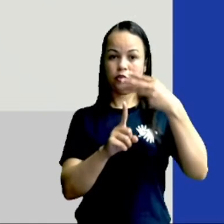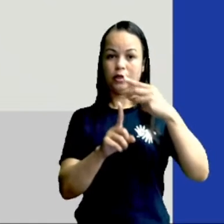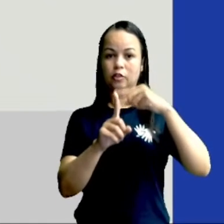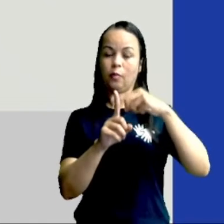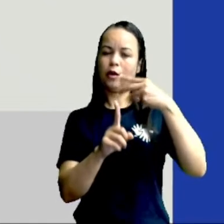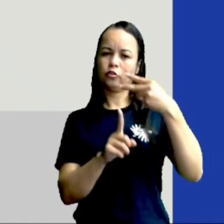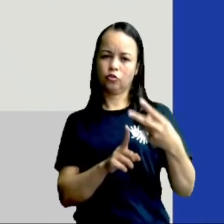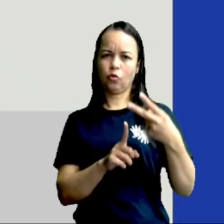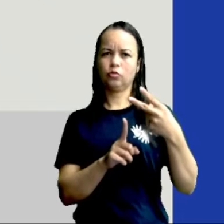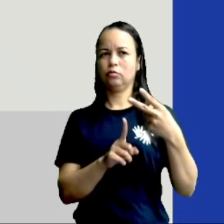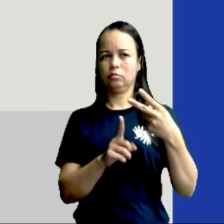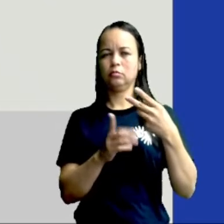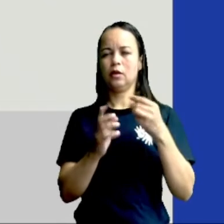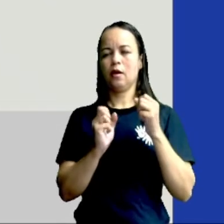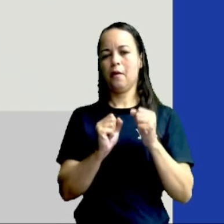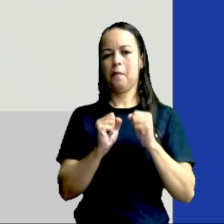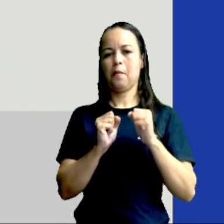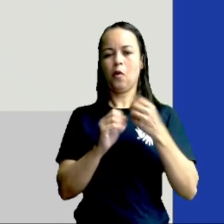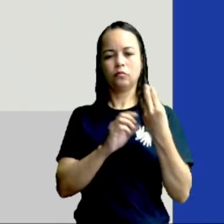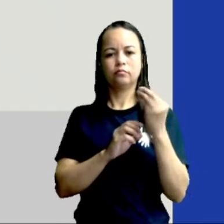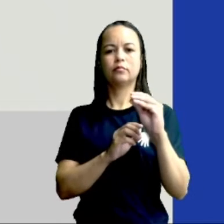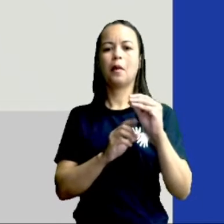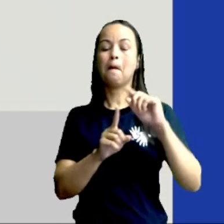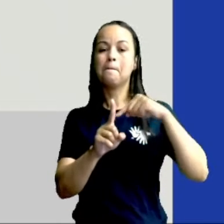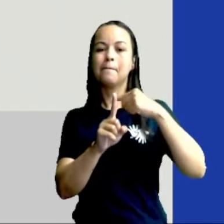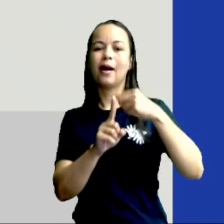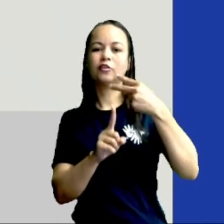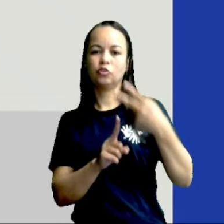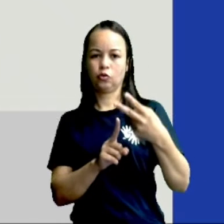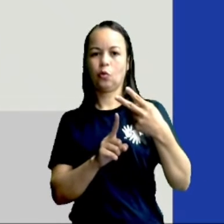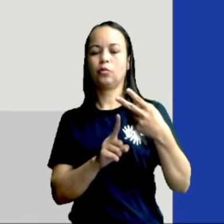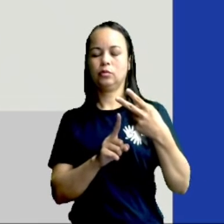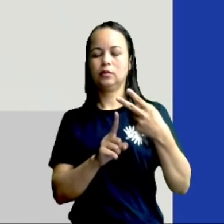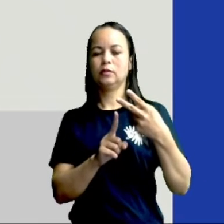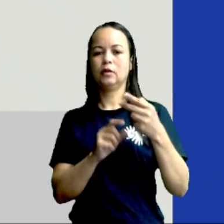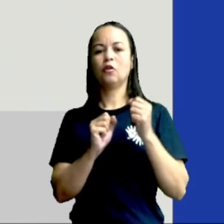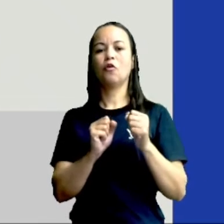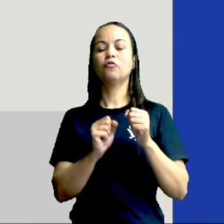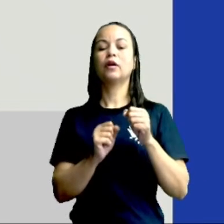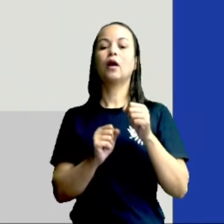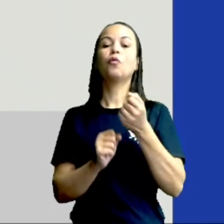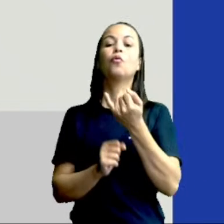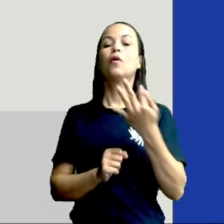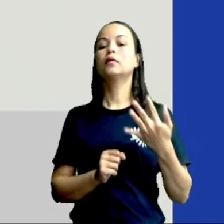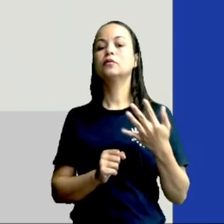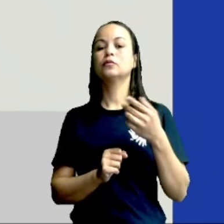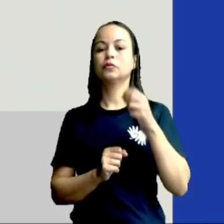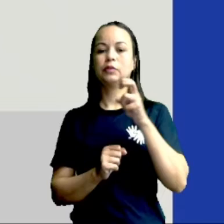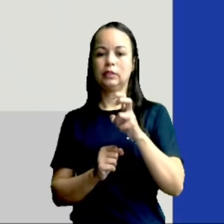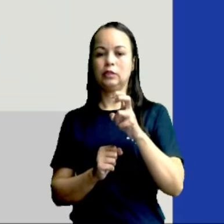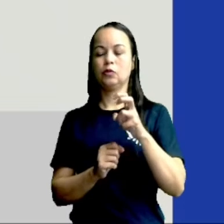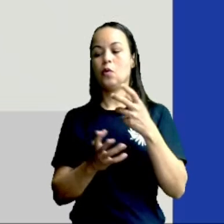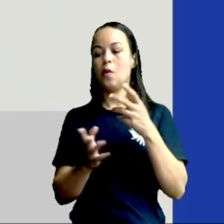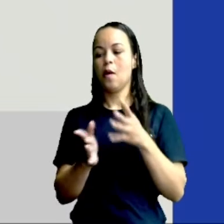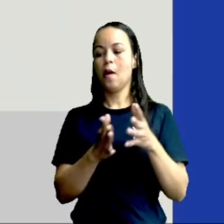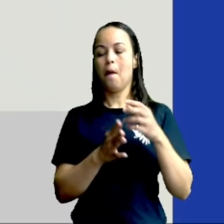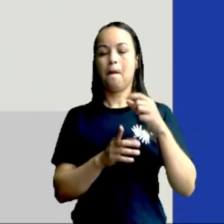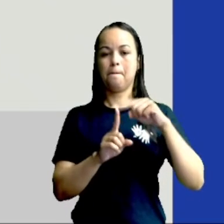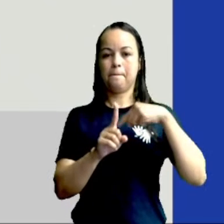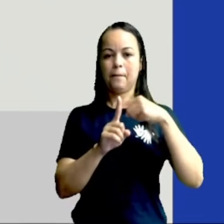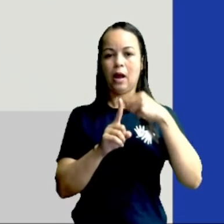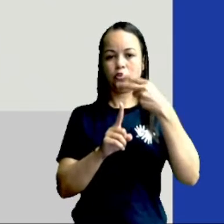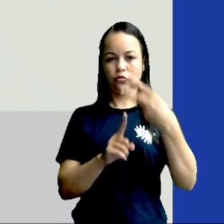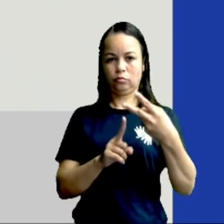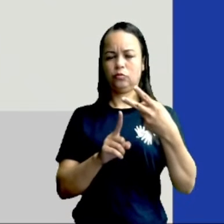2. Mas eu posso aí adicionar, eu quero adicionar mais 2 a esse 3 aí, eu vou ficar com 5. Então, se eu adicionar esse mais 2